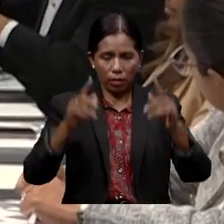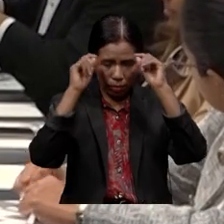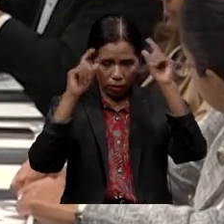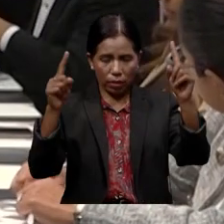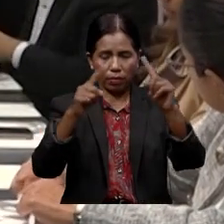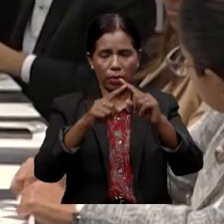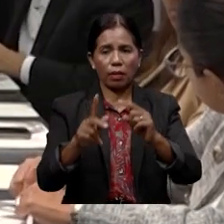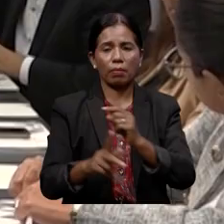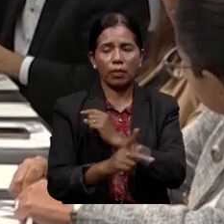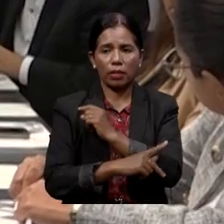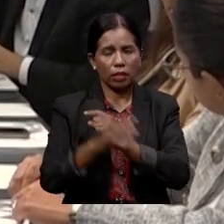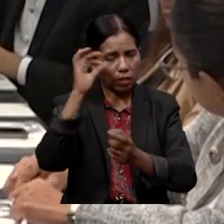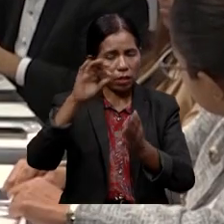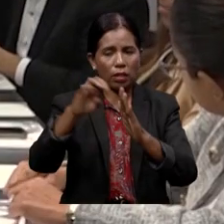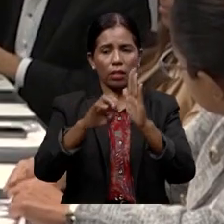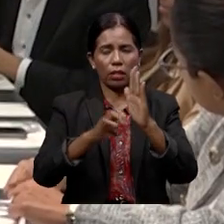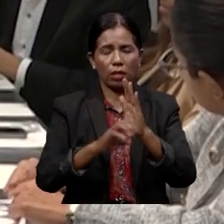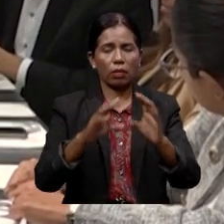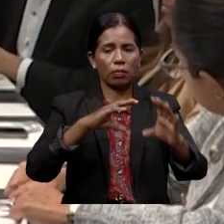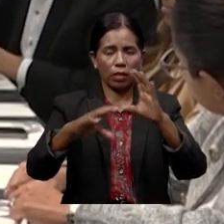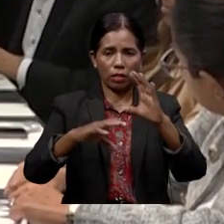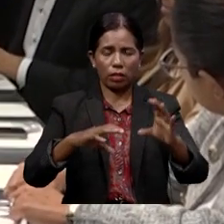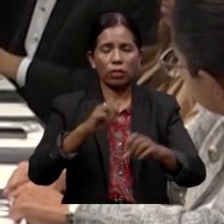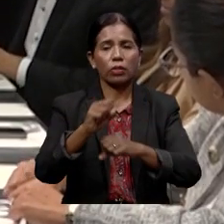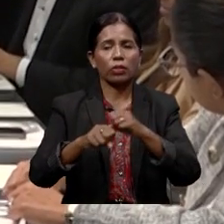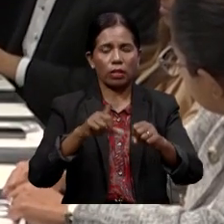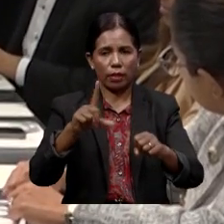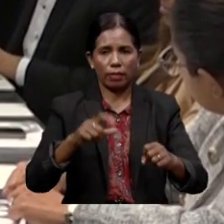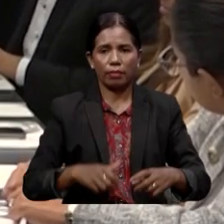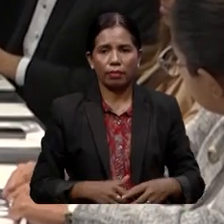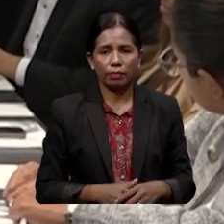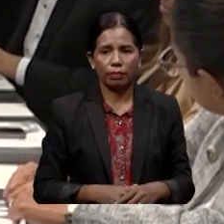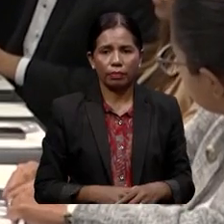para Portugal, no Secretário de Estado de Comunicação Social, Expeditorias, Romualdo Neves, GMN.